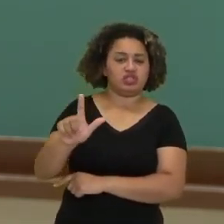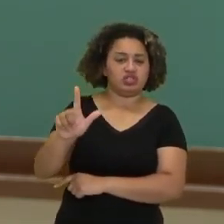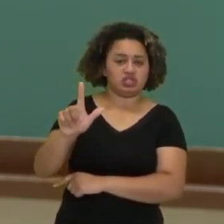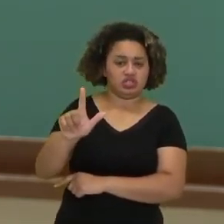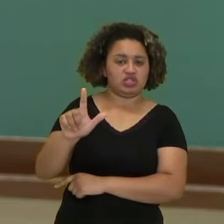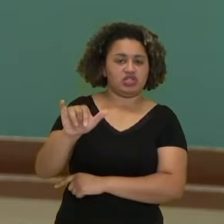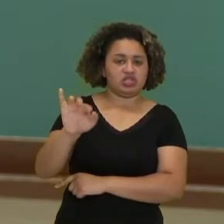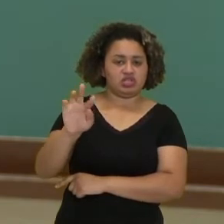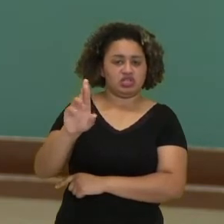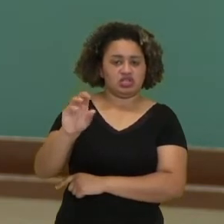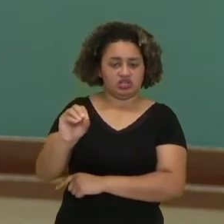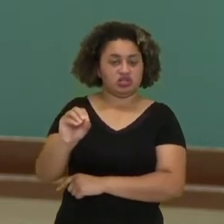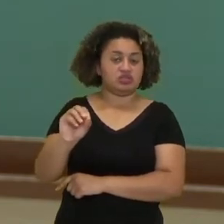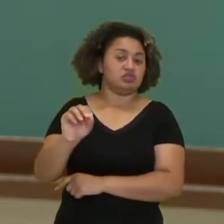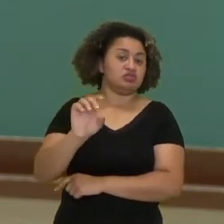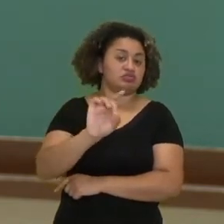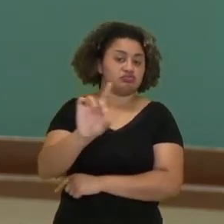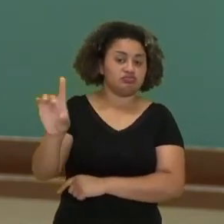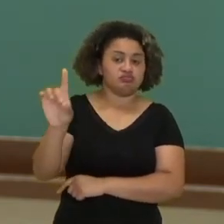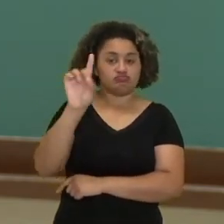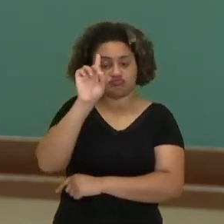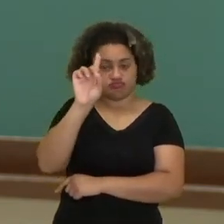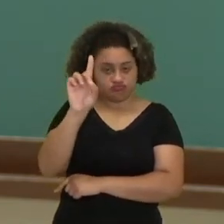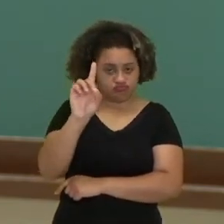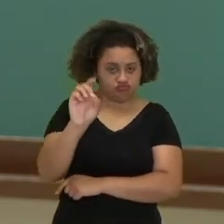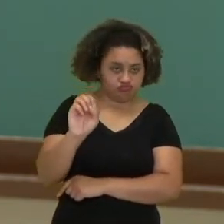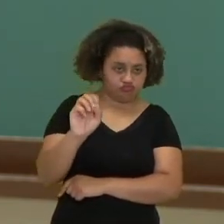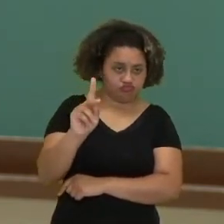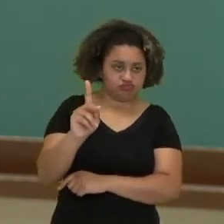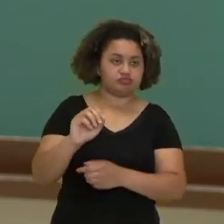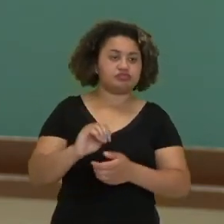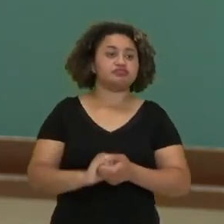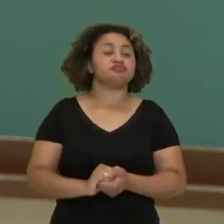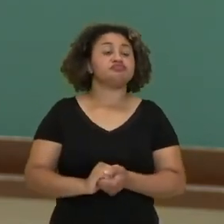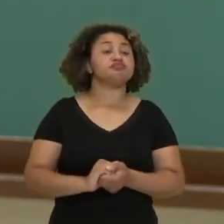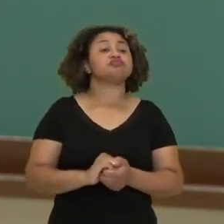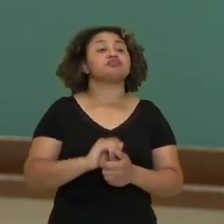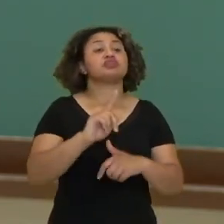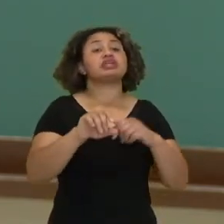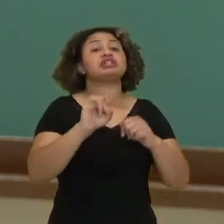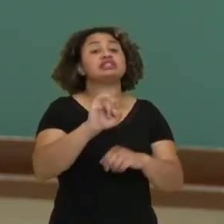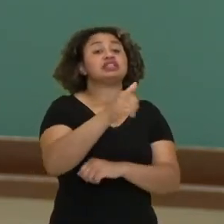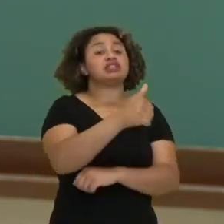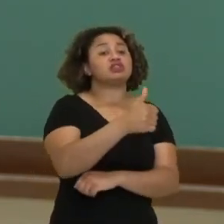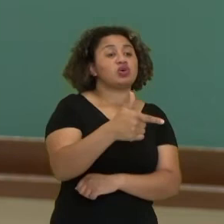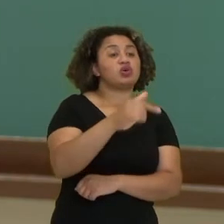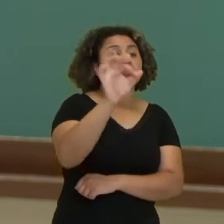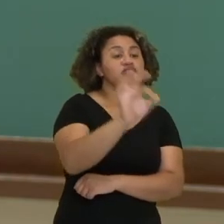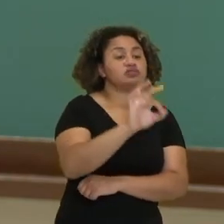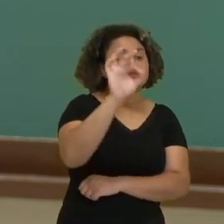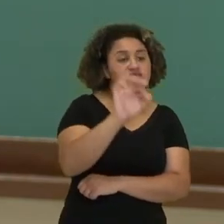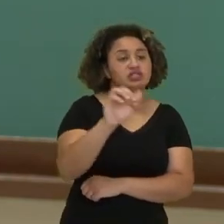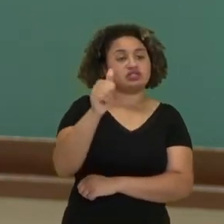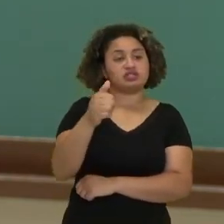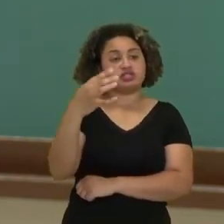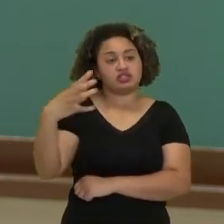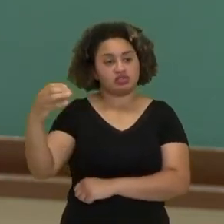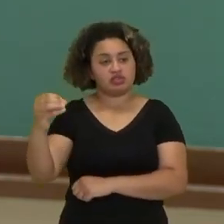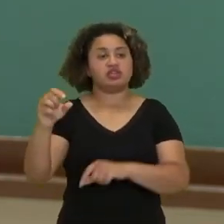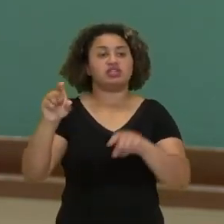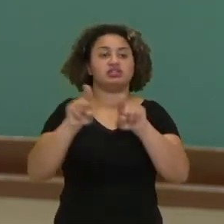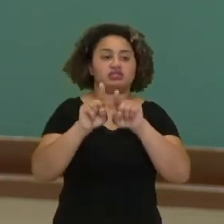4,2 litros por dia, certo? Vamos lá. 12% de 140, então eu faria o